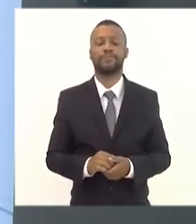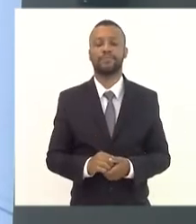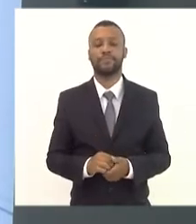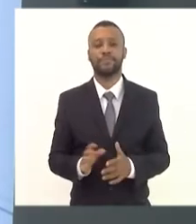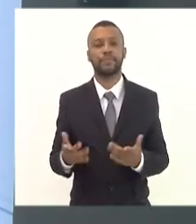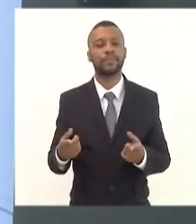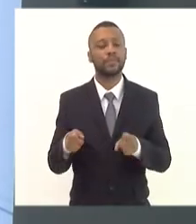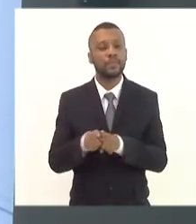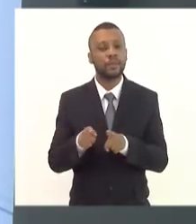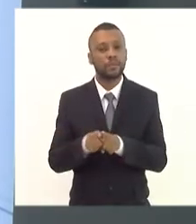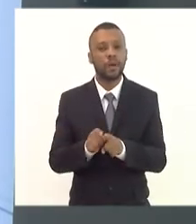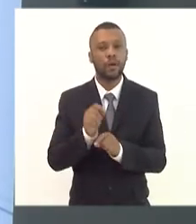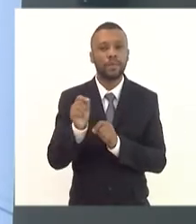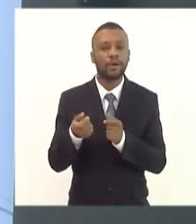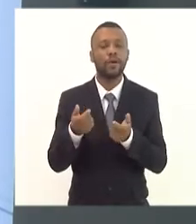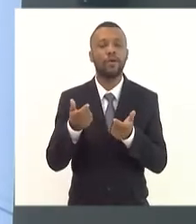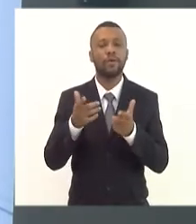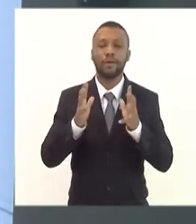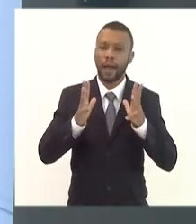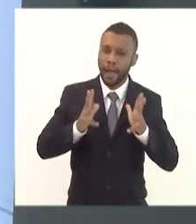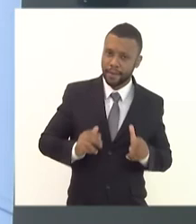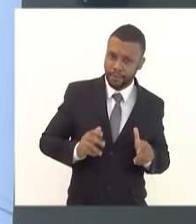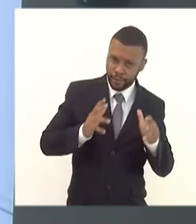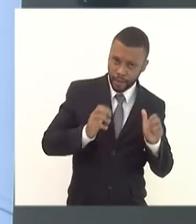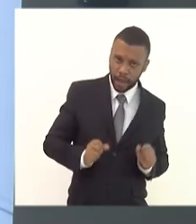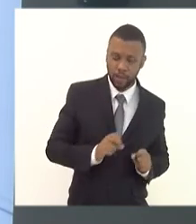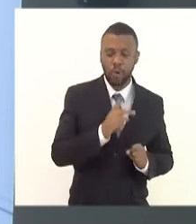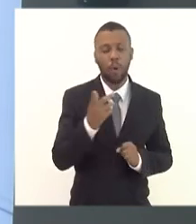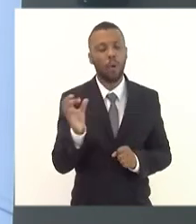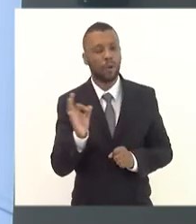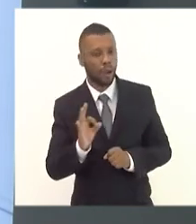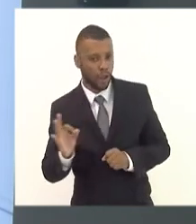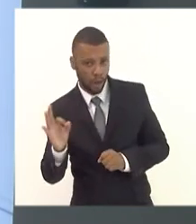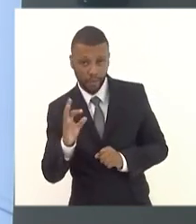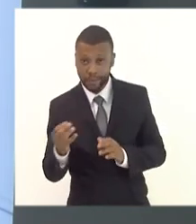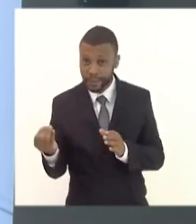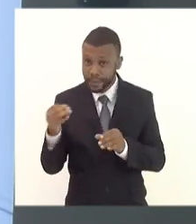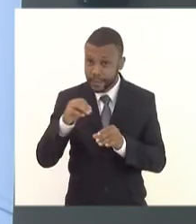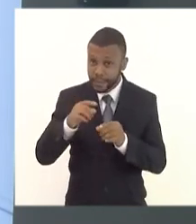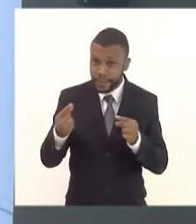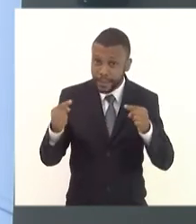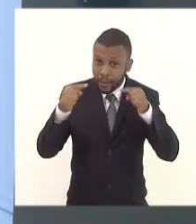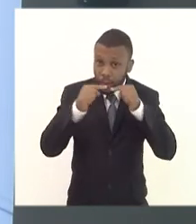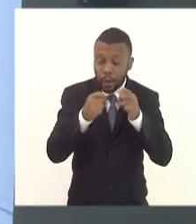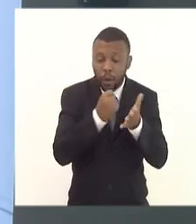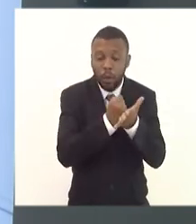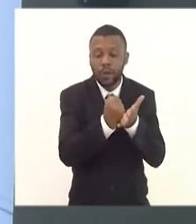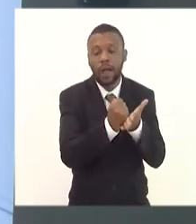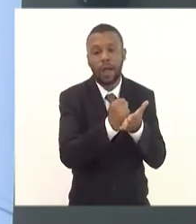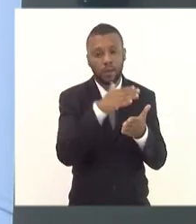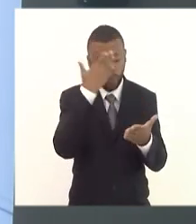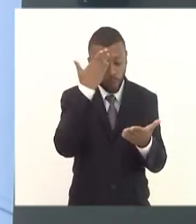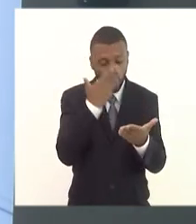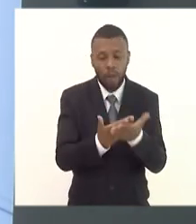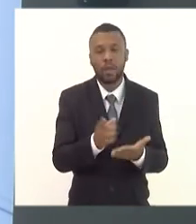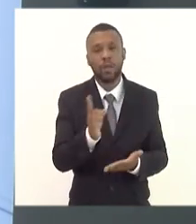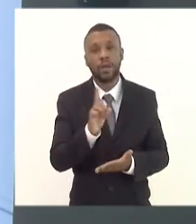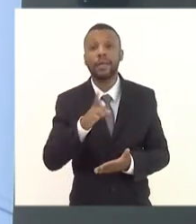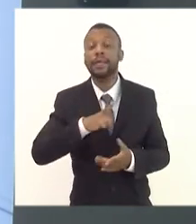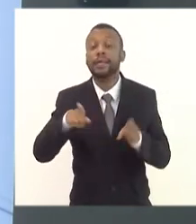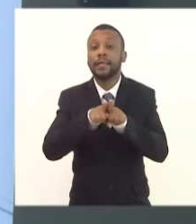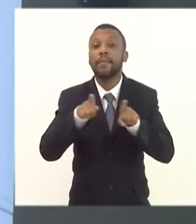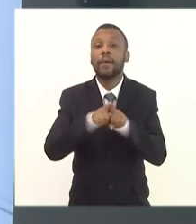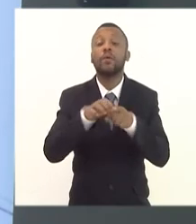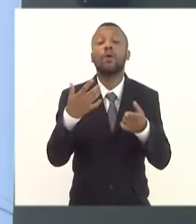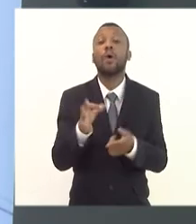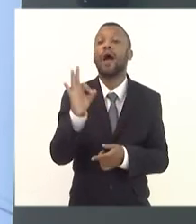foram realizados dragagem e os que não foram, que estão dentro do contrato. Porque eu não acredito que o contrato esteja... E a cópia do contrato,